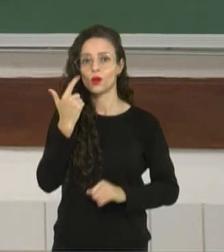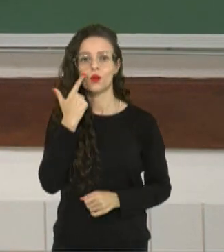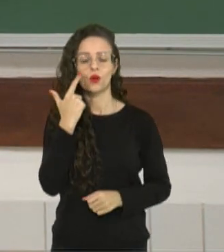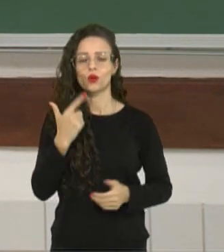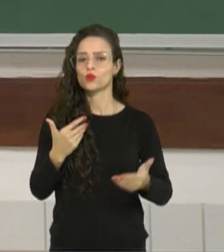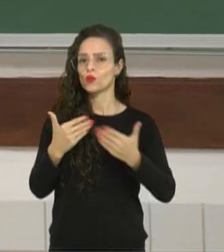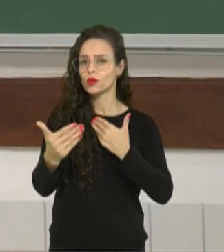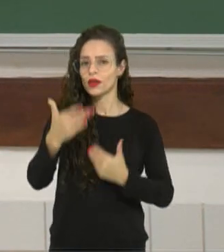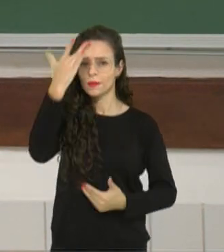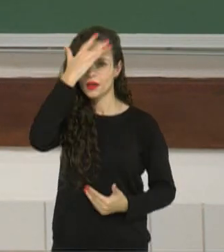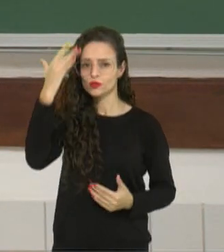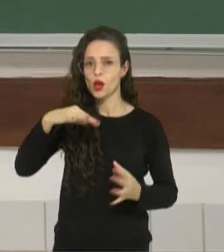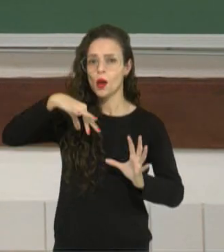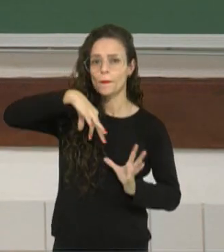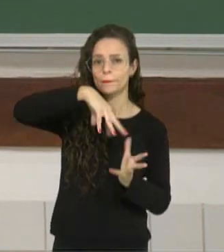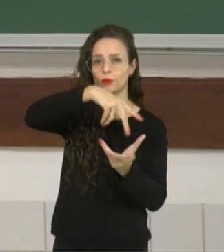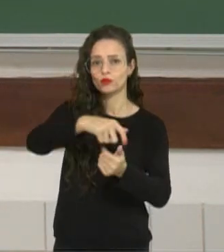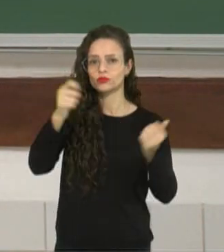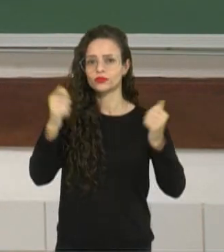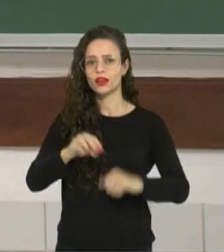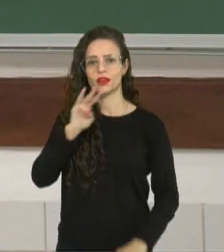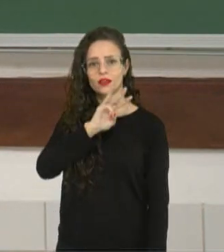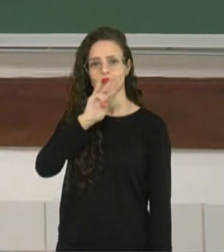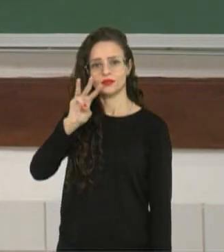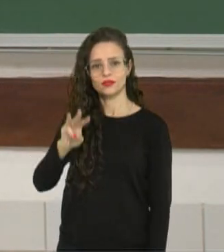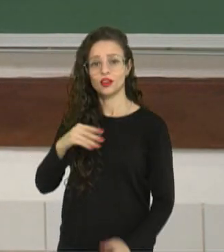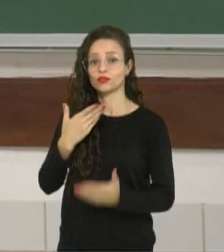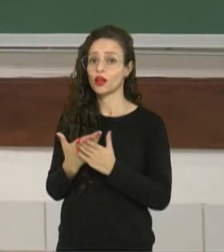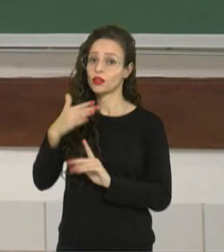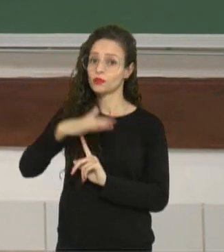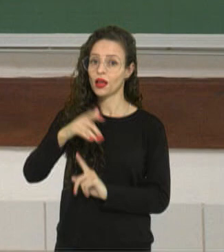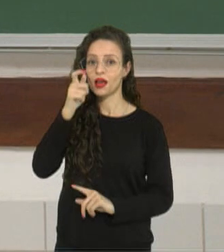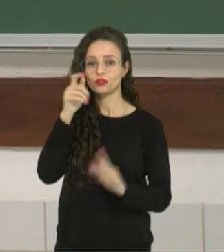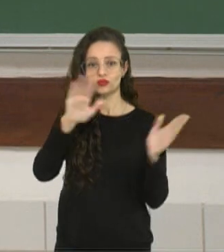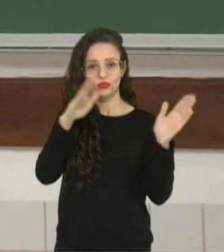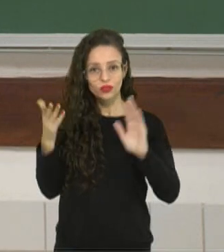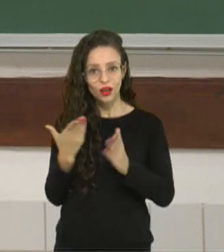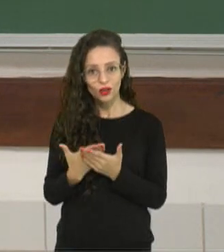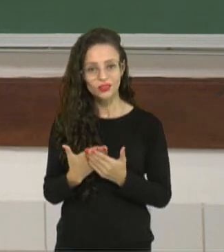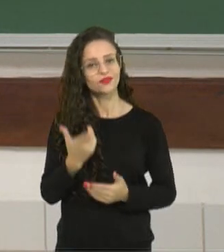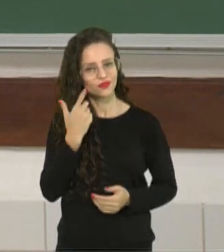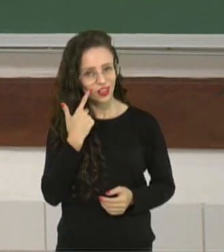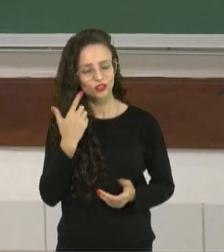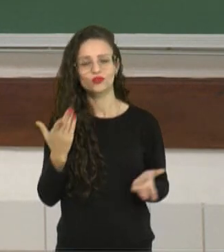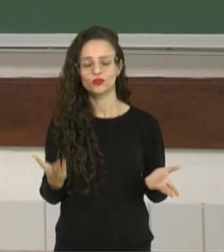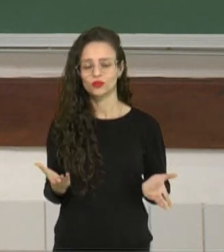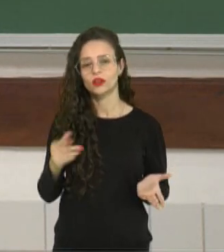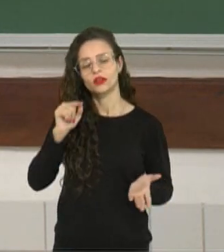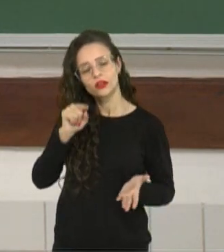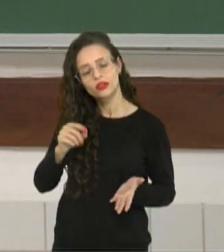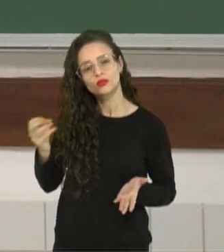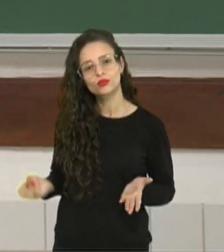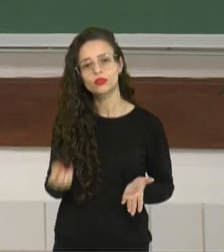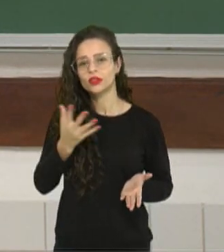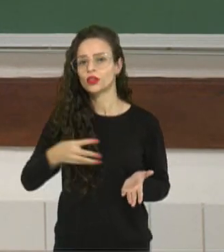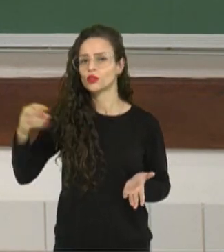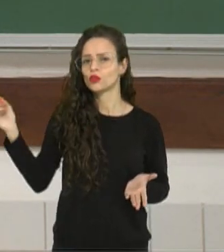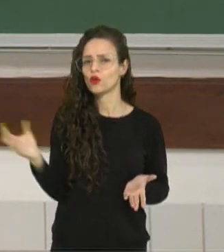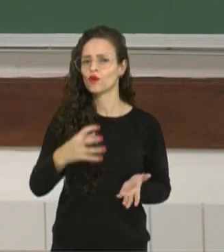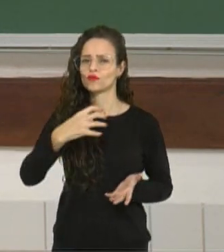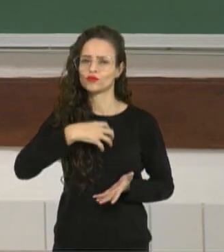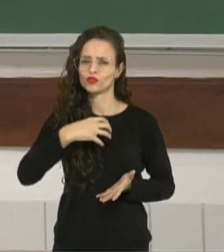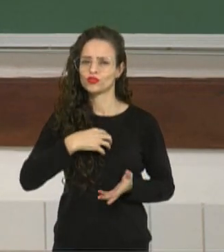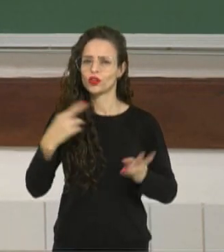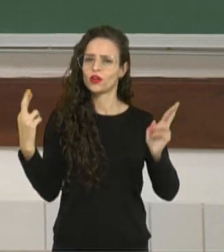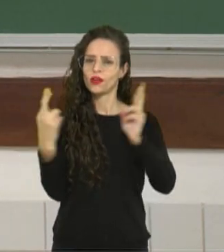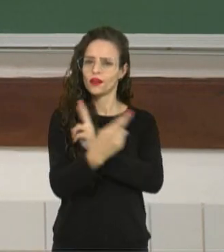qualquer pessoa no mundo pode acessar o site do Aula Paraná e assistir às nossas aulas. Então vejam, isso cria novos modelos de relação.